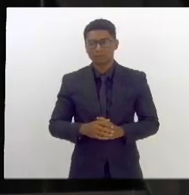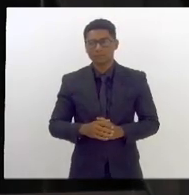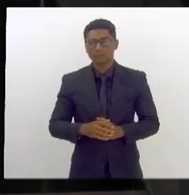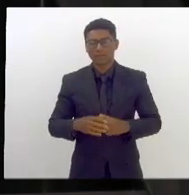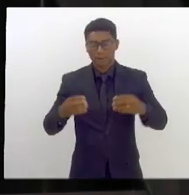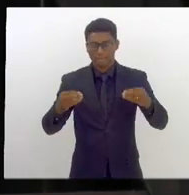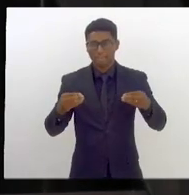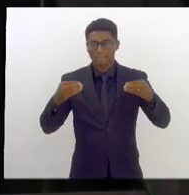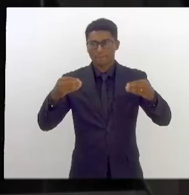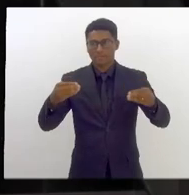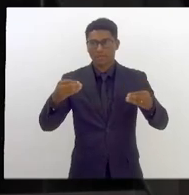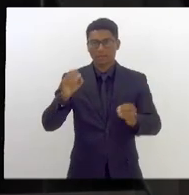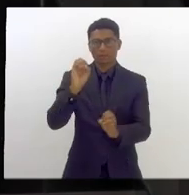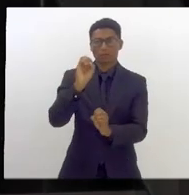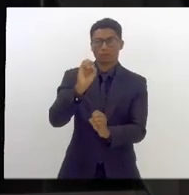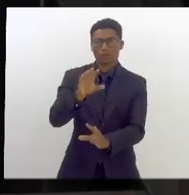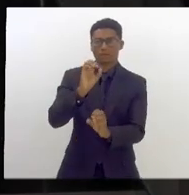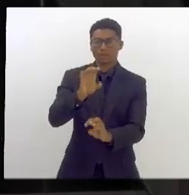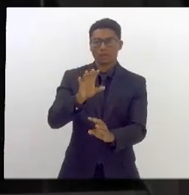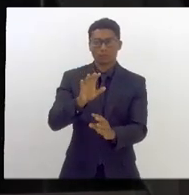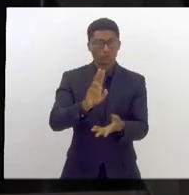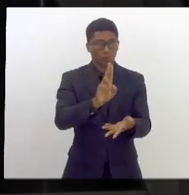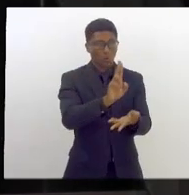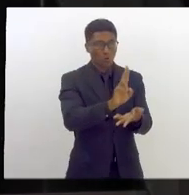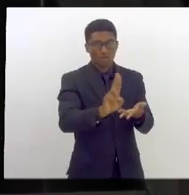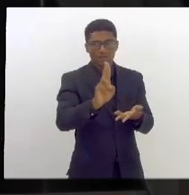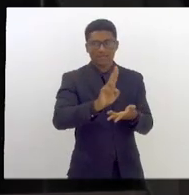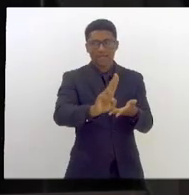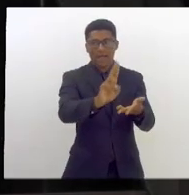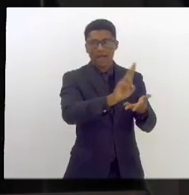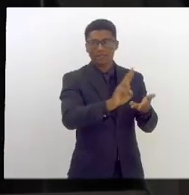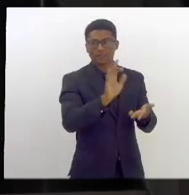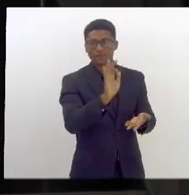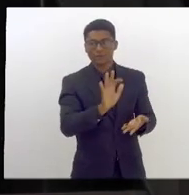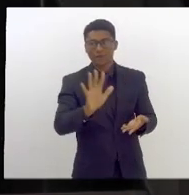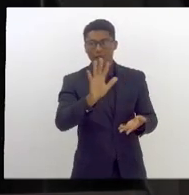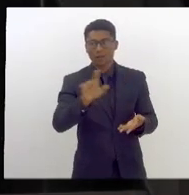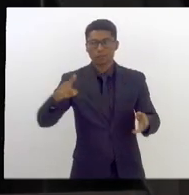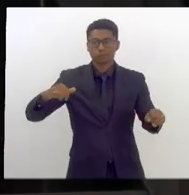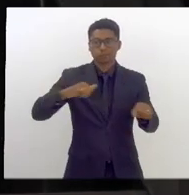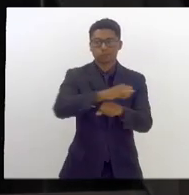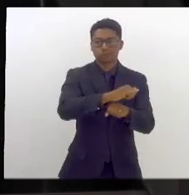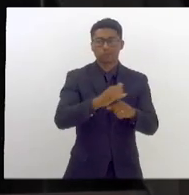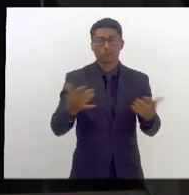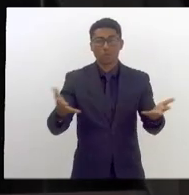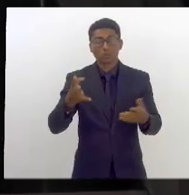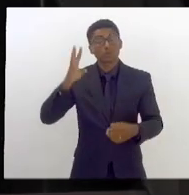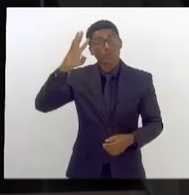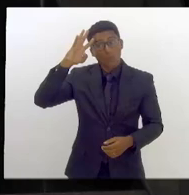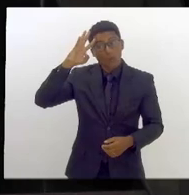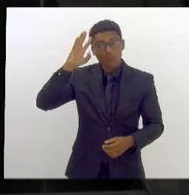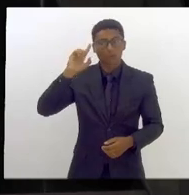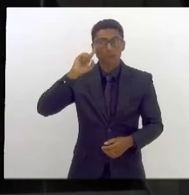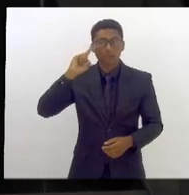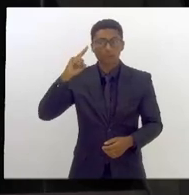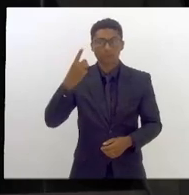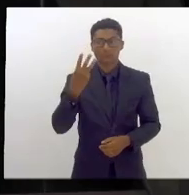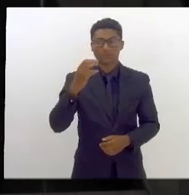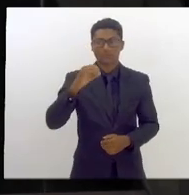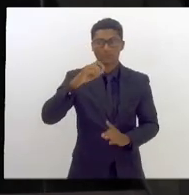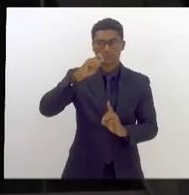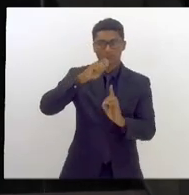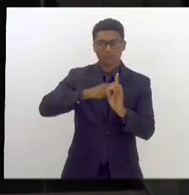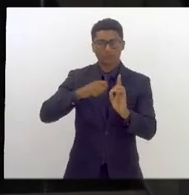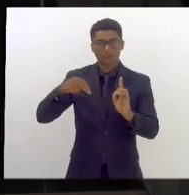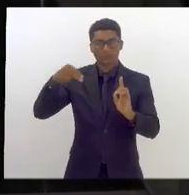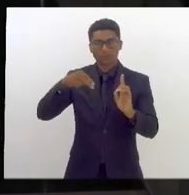Educação contra as universidades federais hoje é quarta-feira dia 30 de Novembro